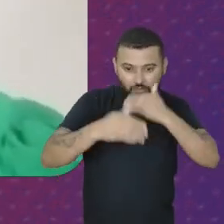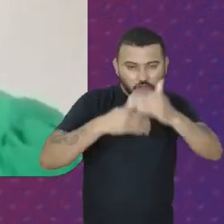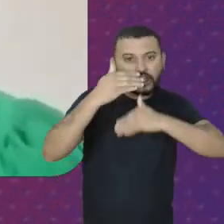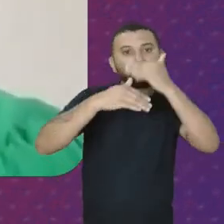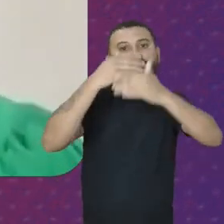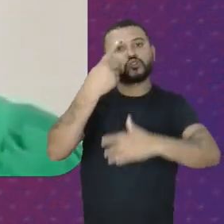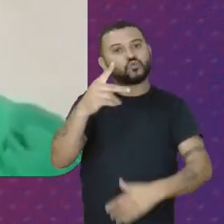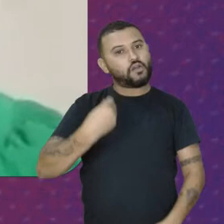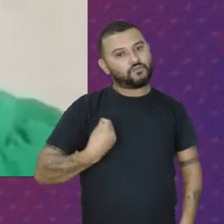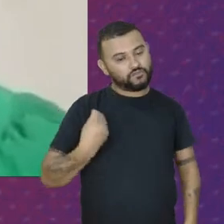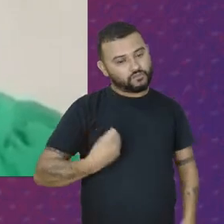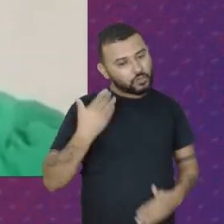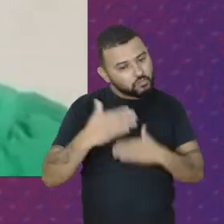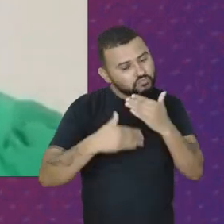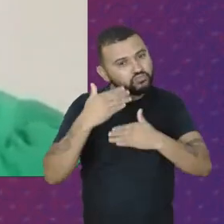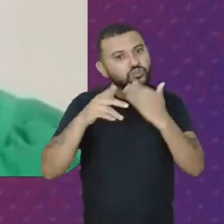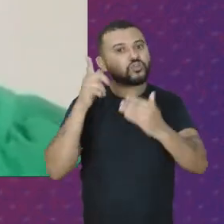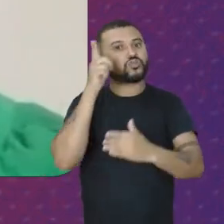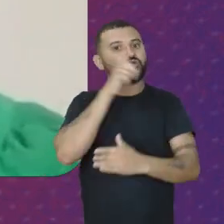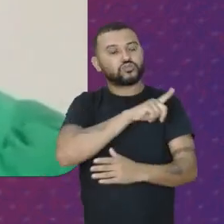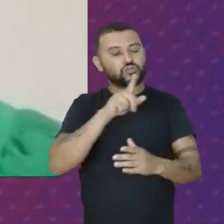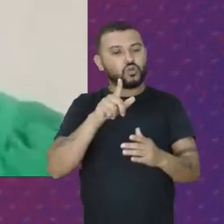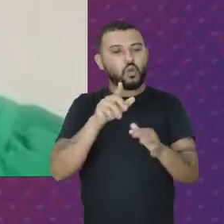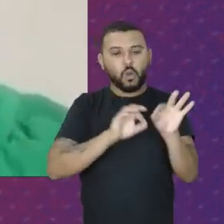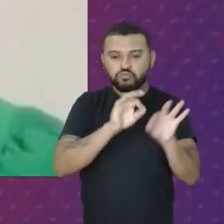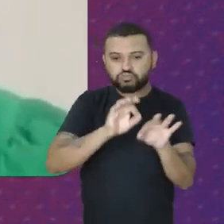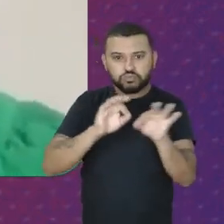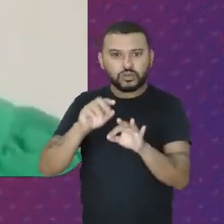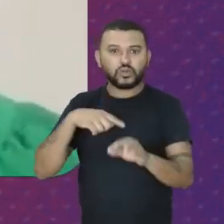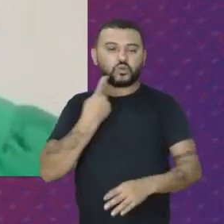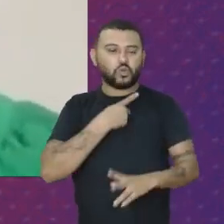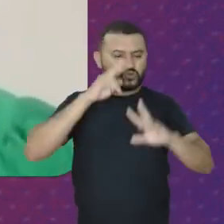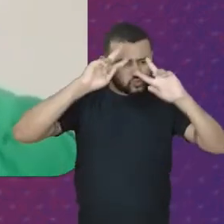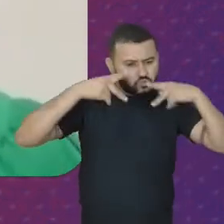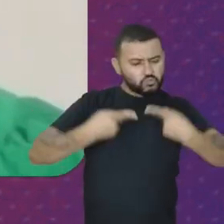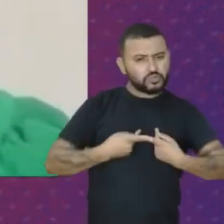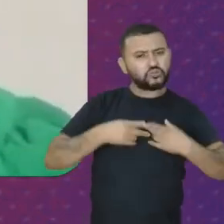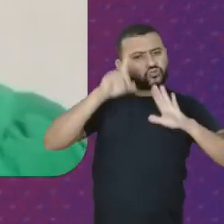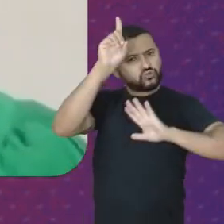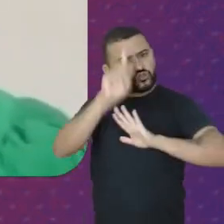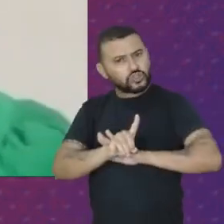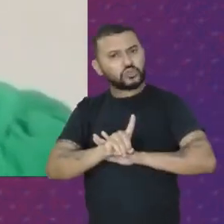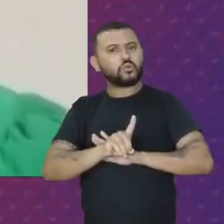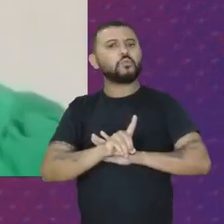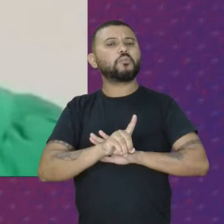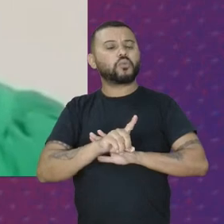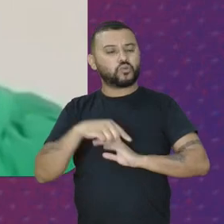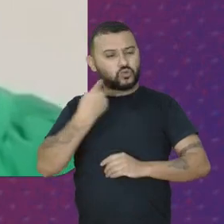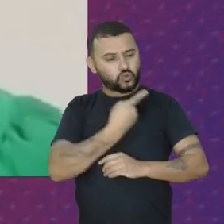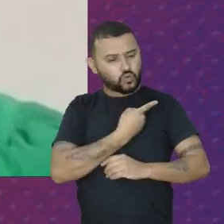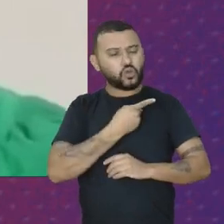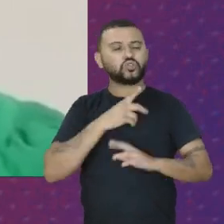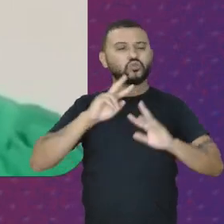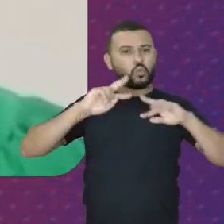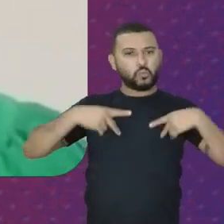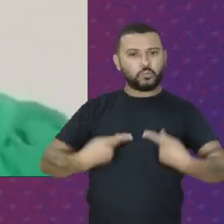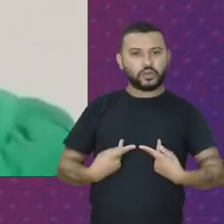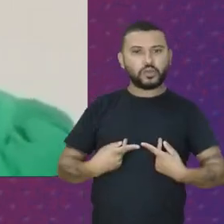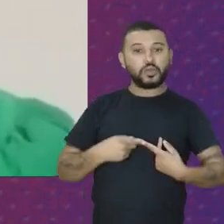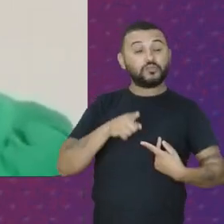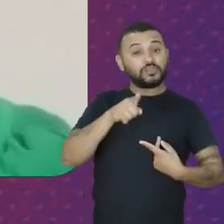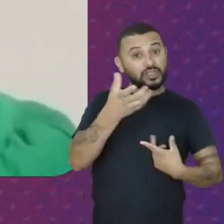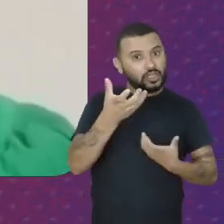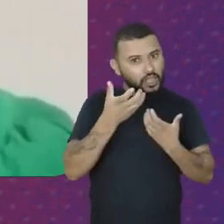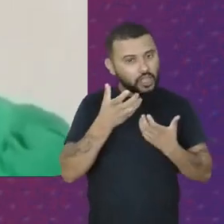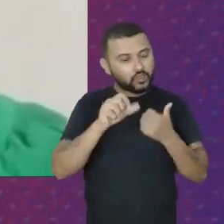história. Assim, nos constituiremos como humanos, e todos nós somos humanos. Cabe a